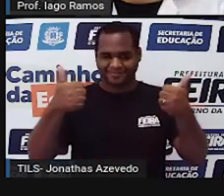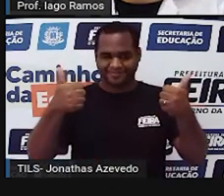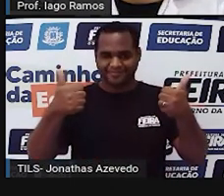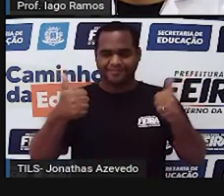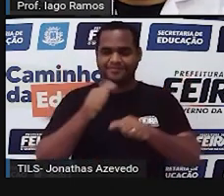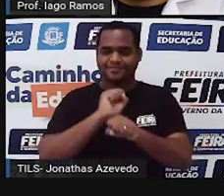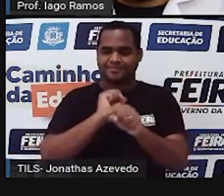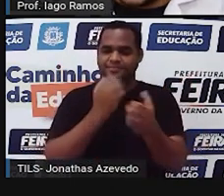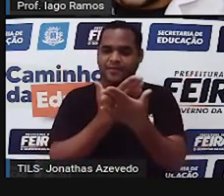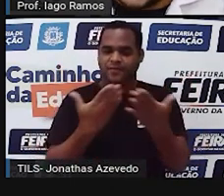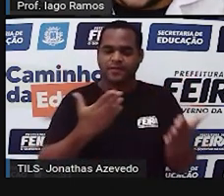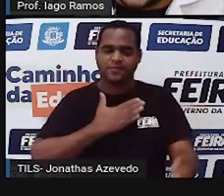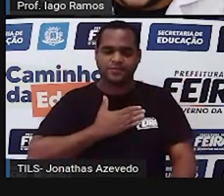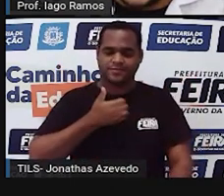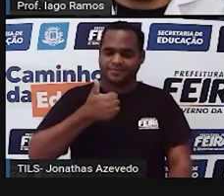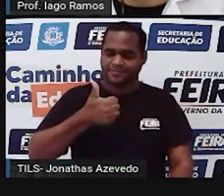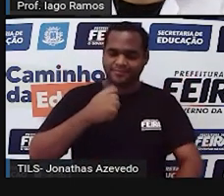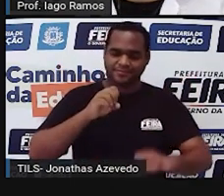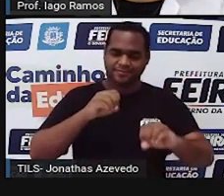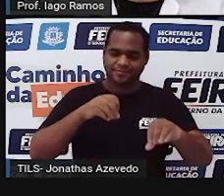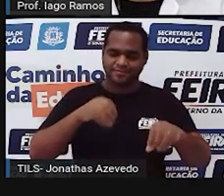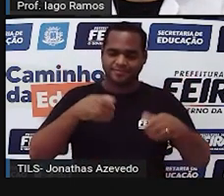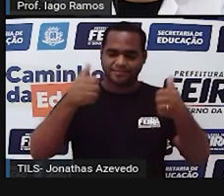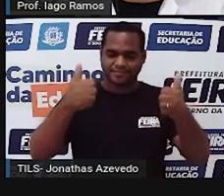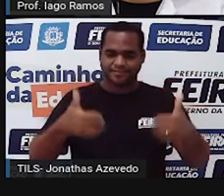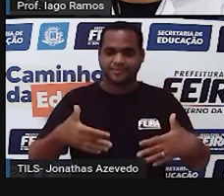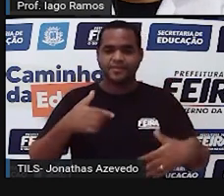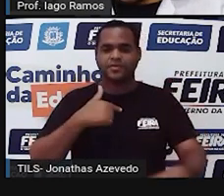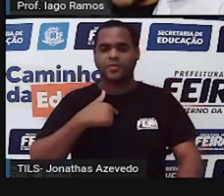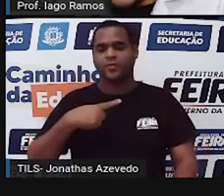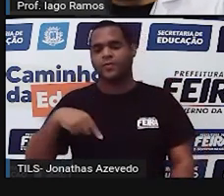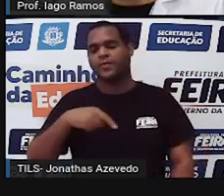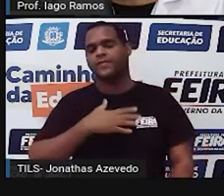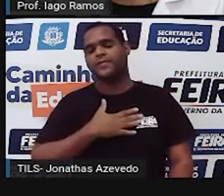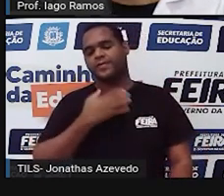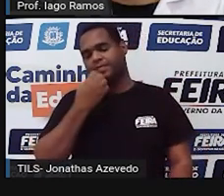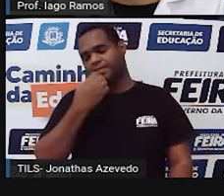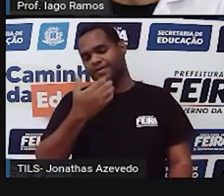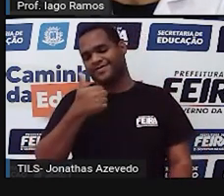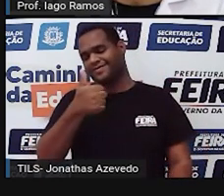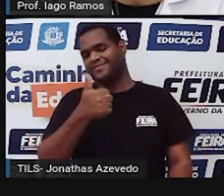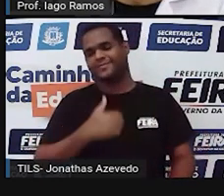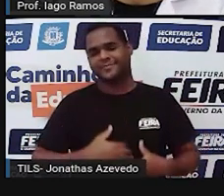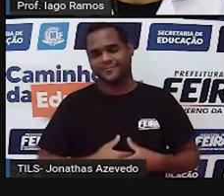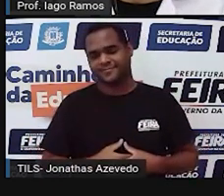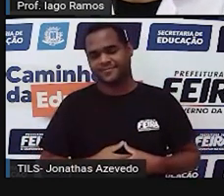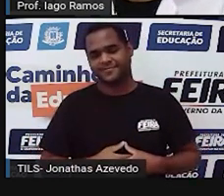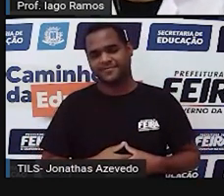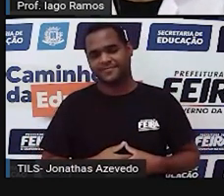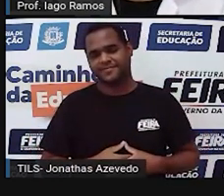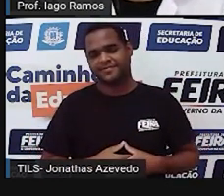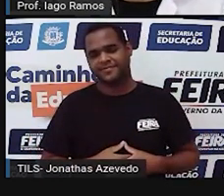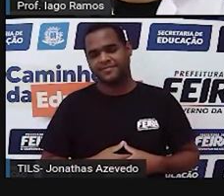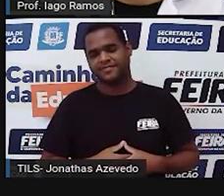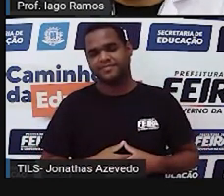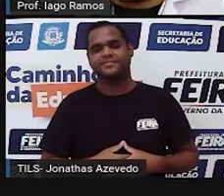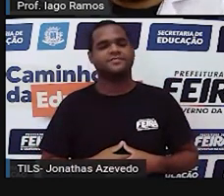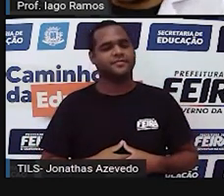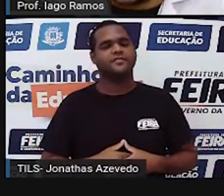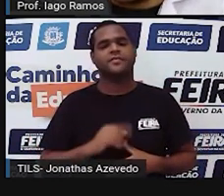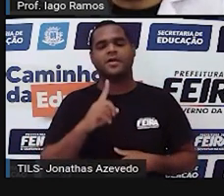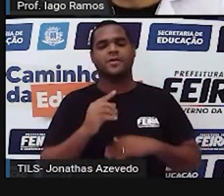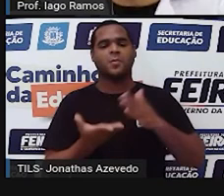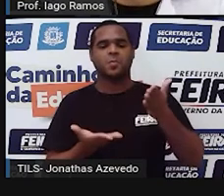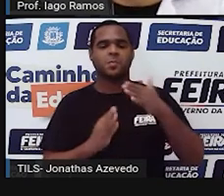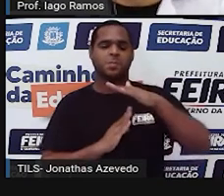Espero que você tenha curtido essa nossa aula né nós curtimos bastante bom mas vamos